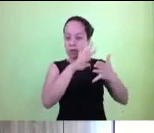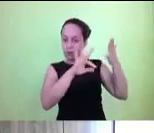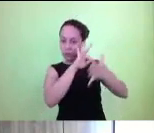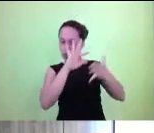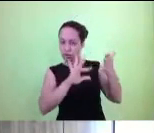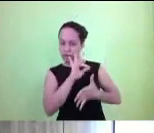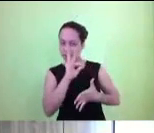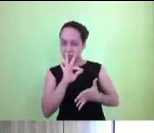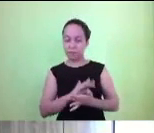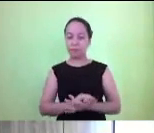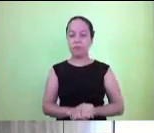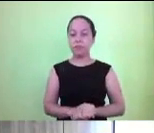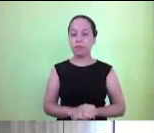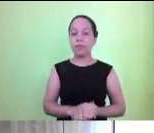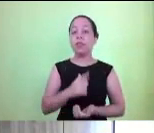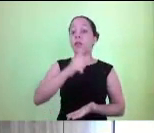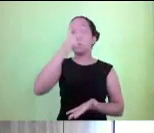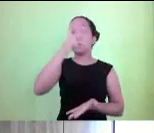Oitenta inscritos.